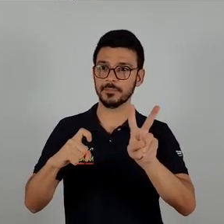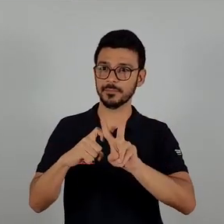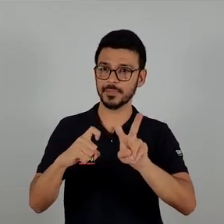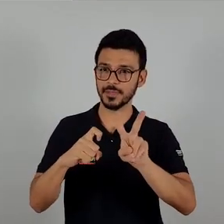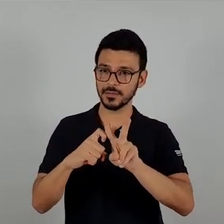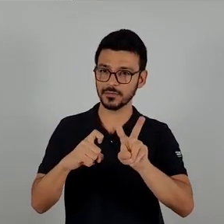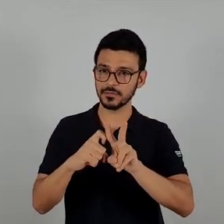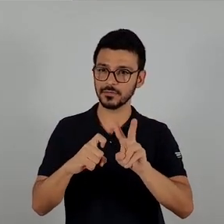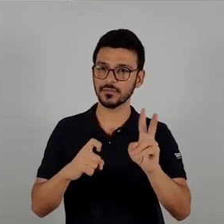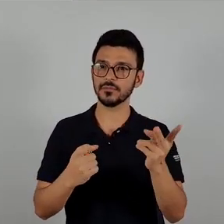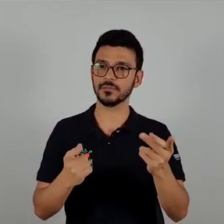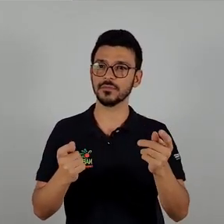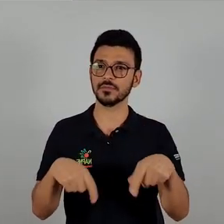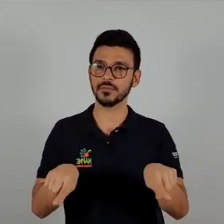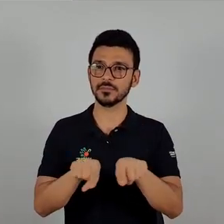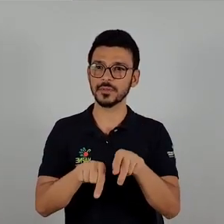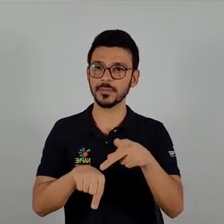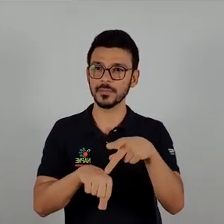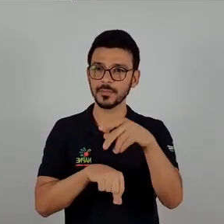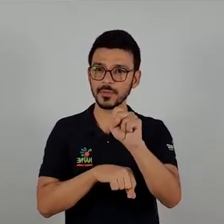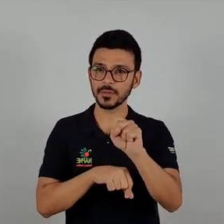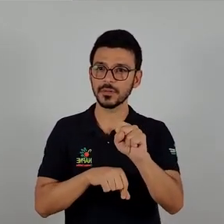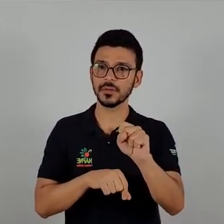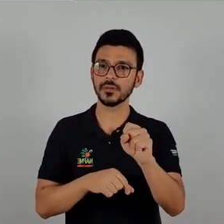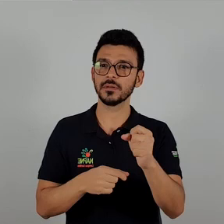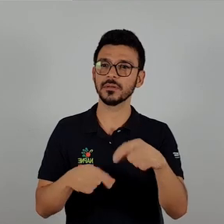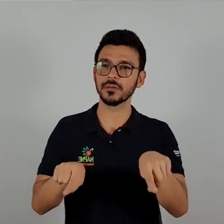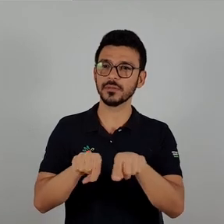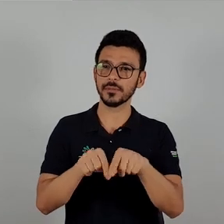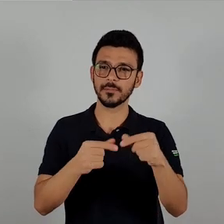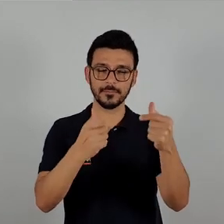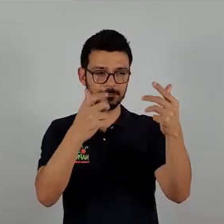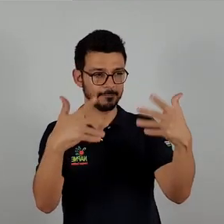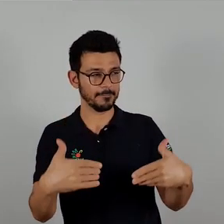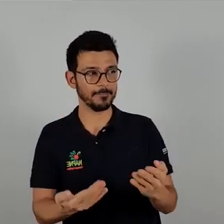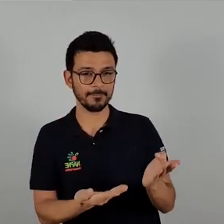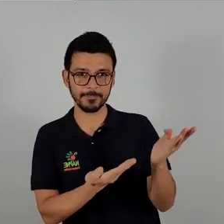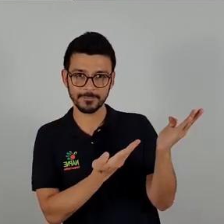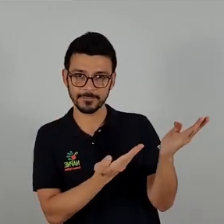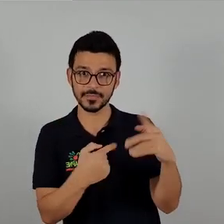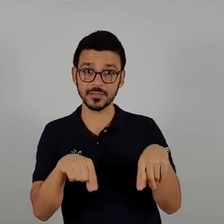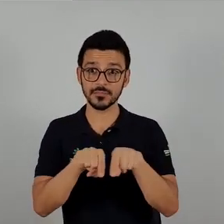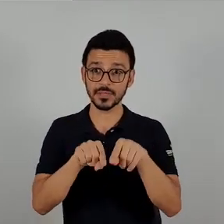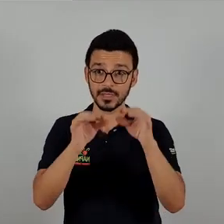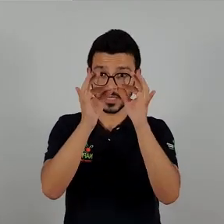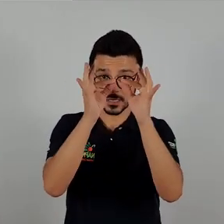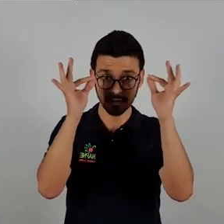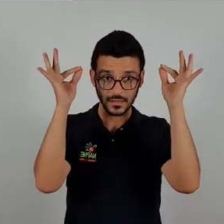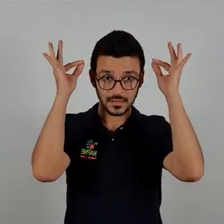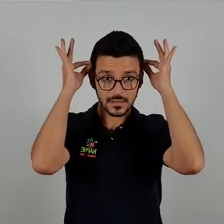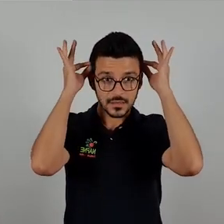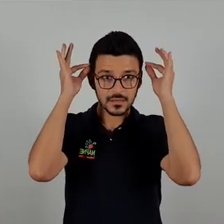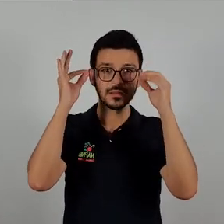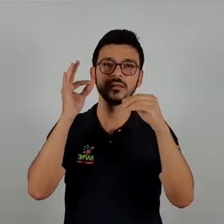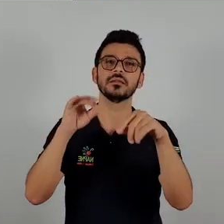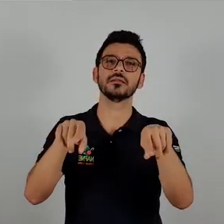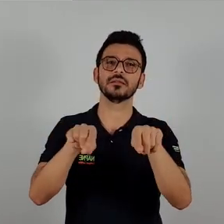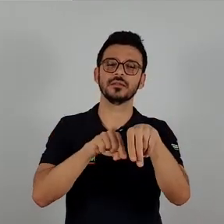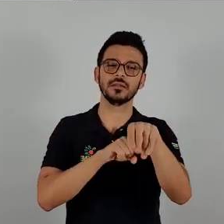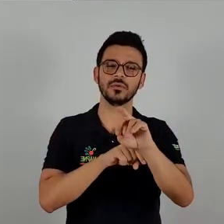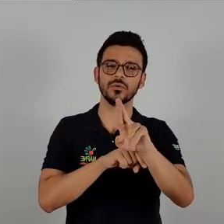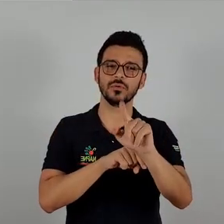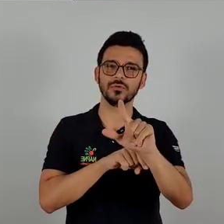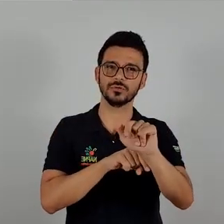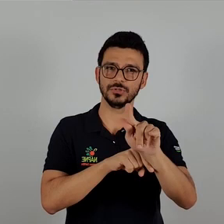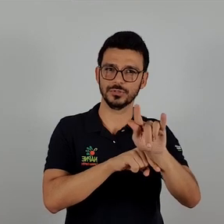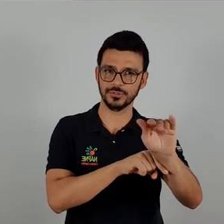tá? Além das especializações em acupuntura humana e veterinária, que disse bem a Priscila, especialização em fitoterapia chinesa inicialmente, depois